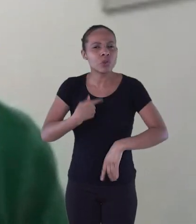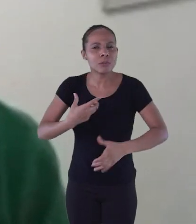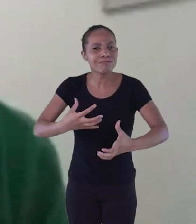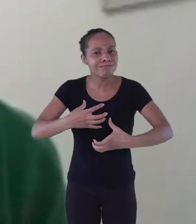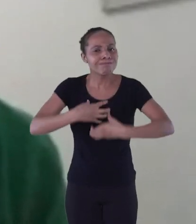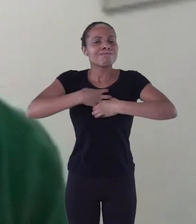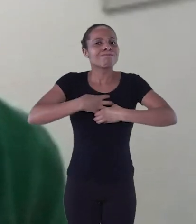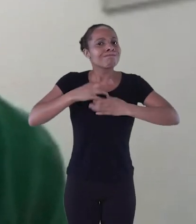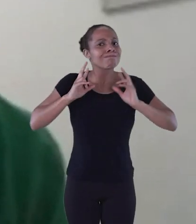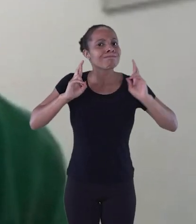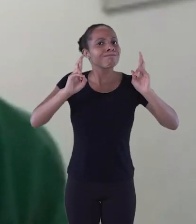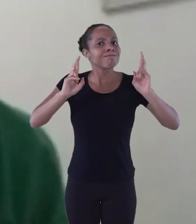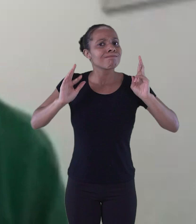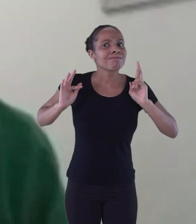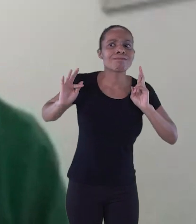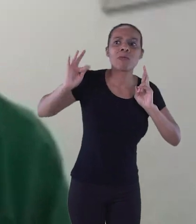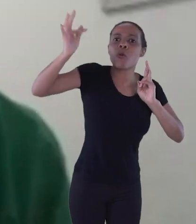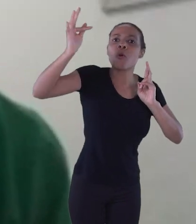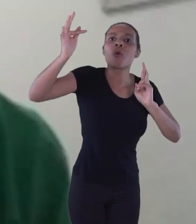como já me lembrou, né?